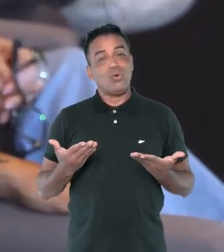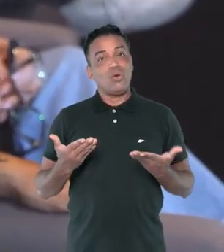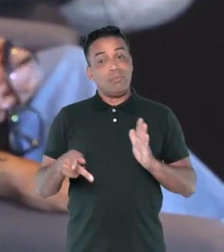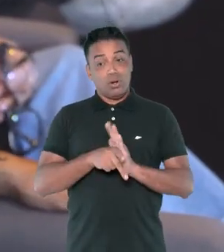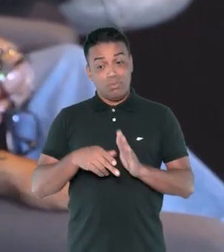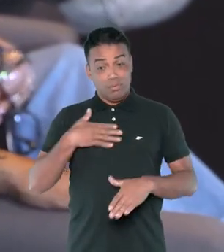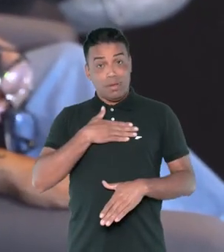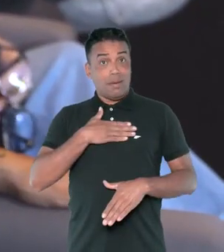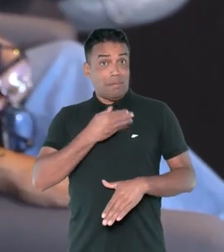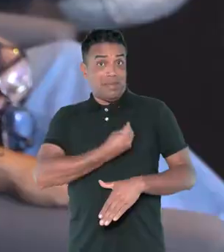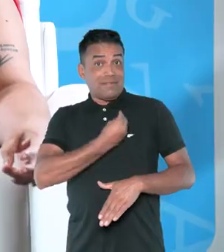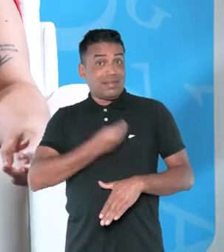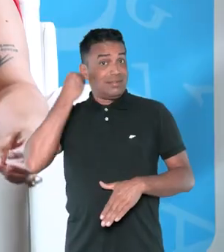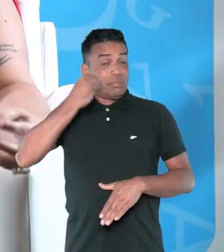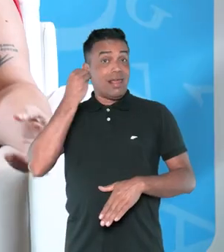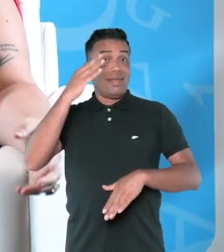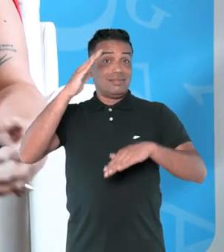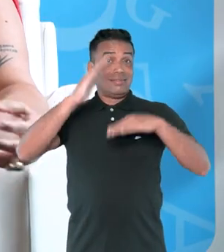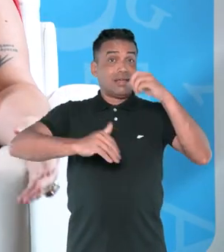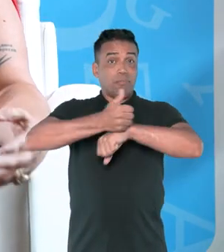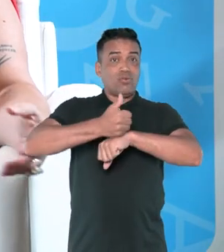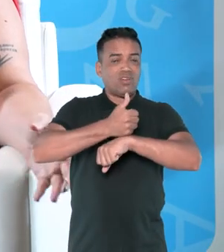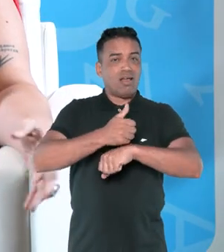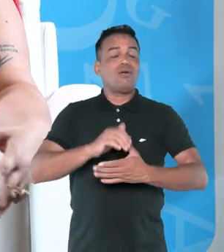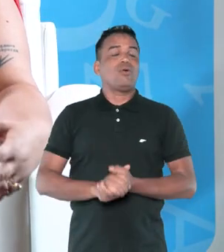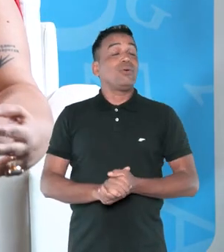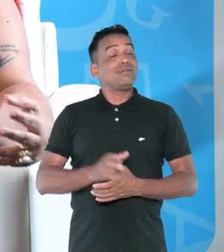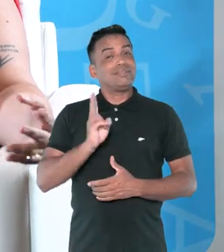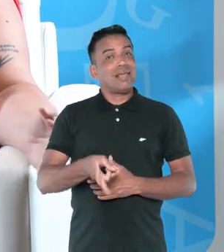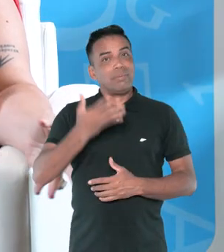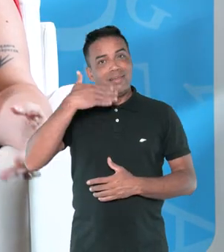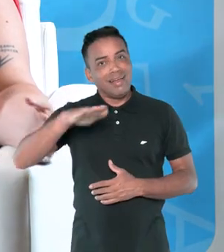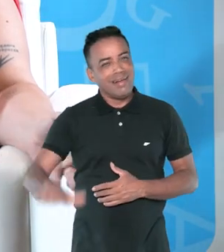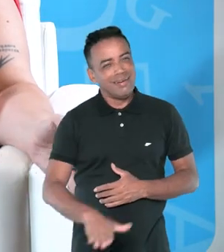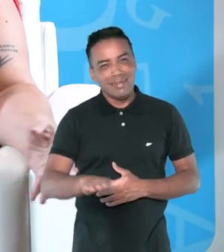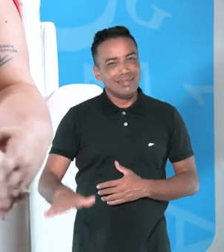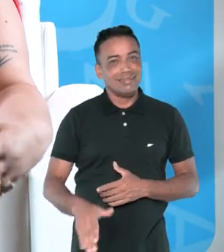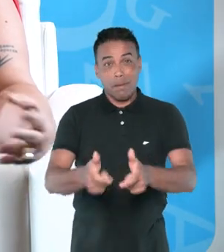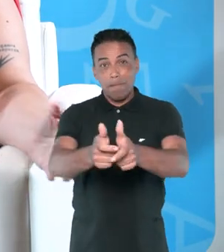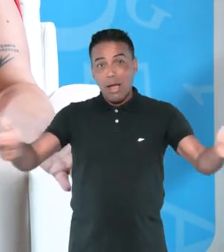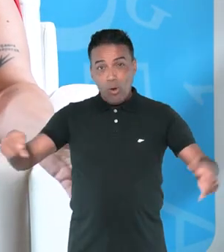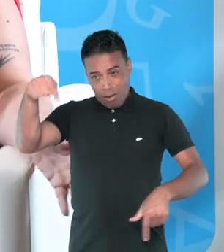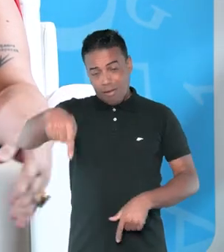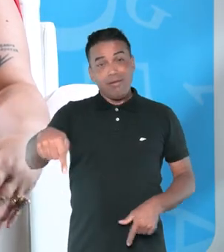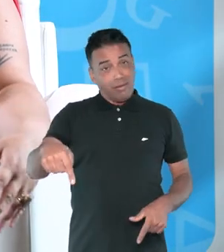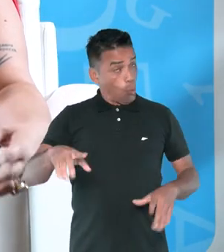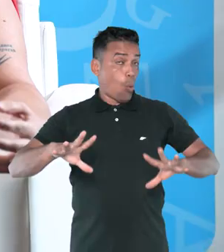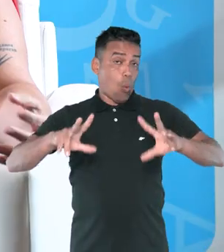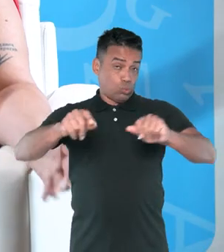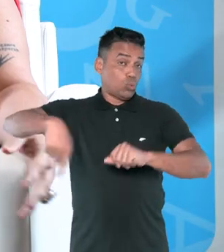vida profissional, né, eu desde muito cedo, como todas as crianças, como acho que a maioria de vocês aqui, ou talvez todo